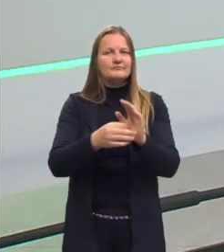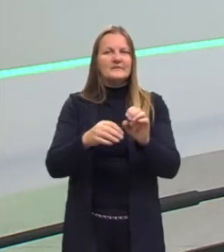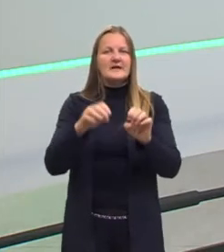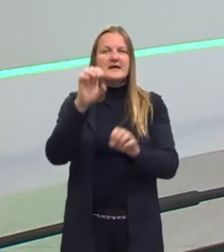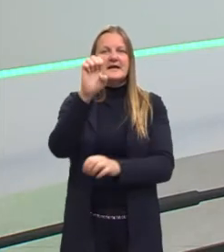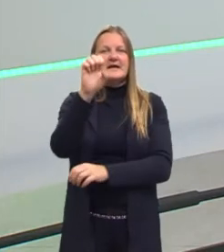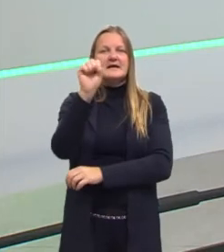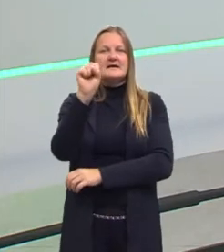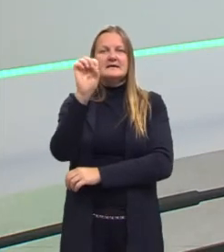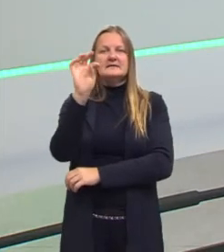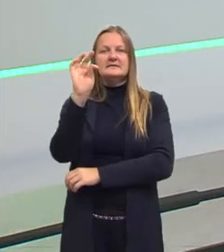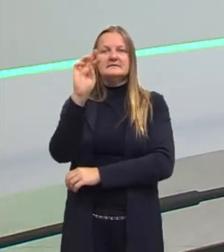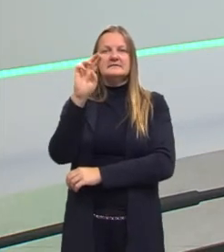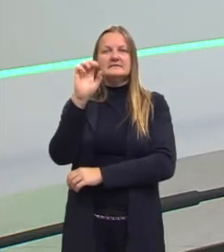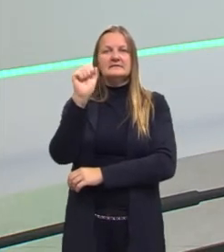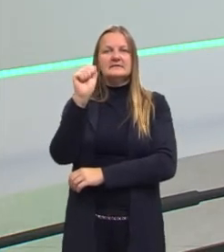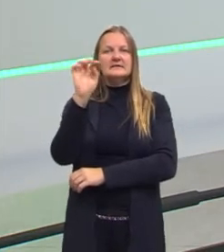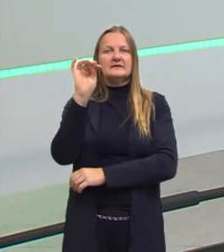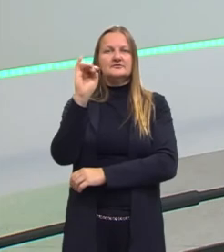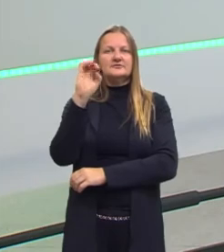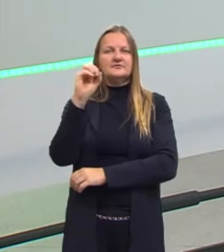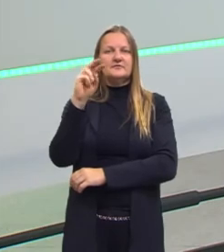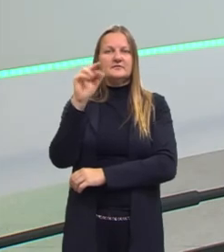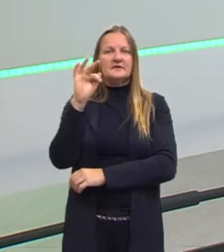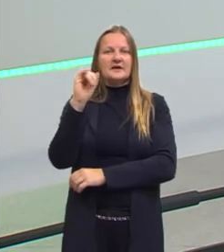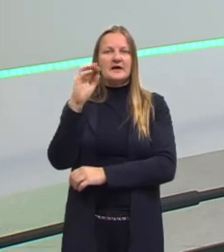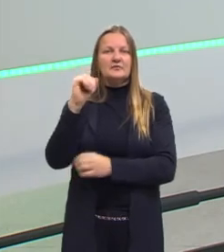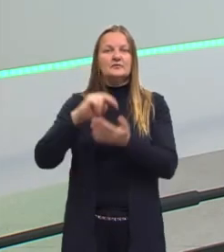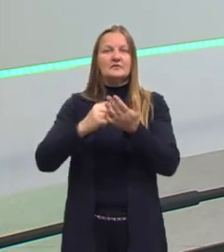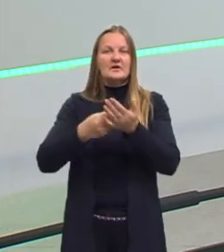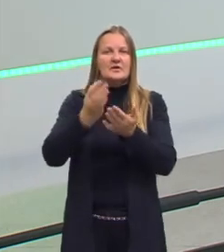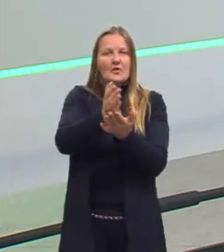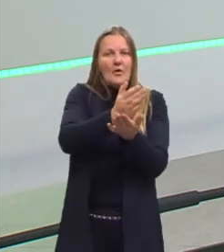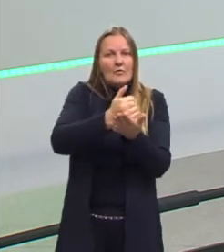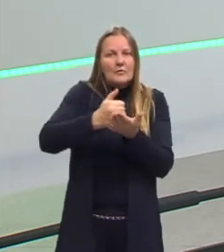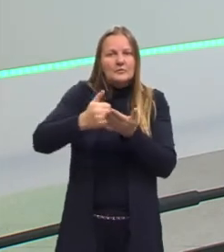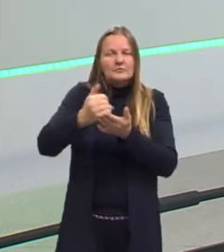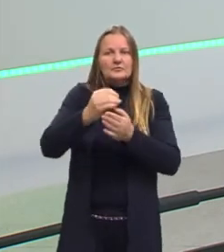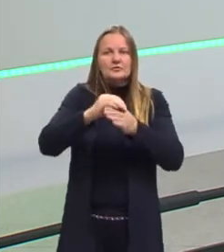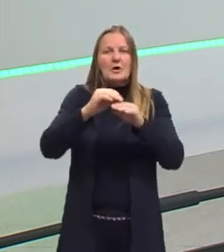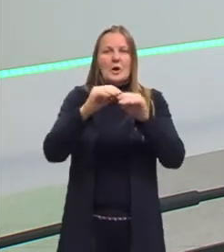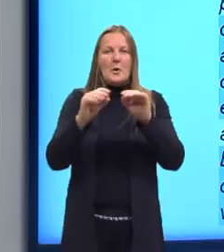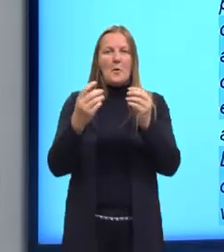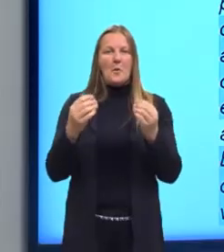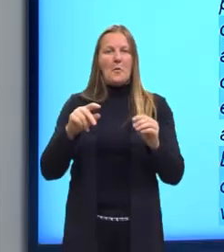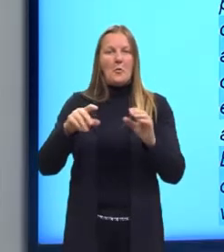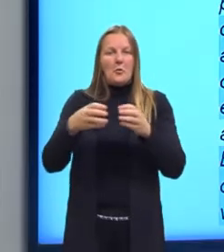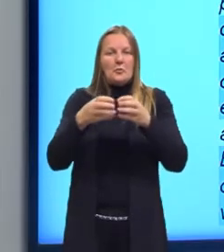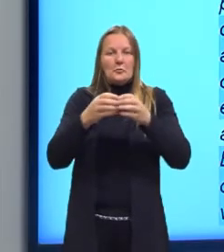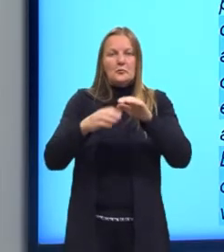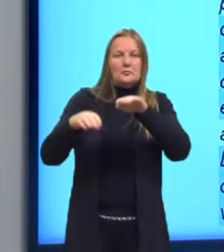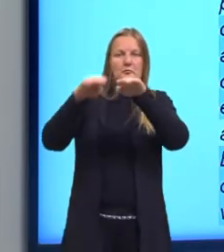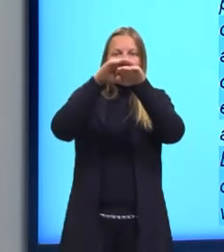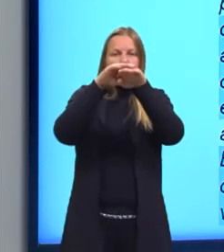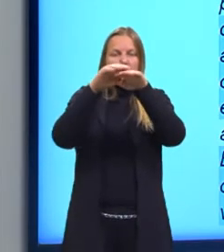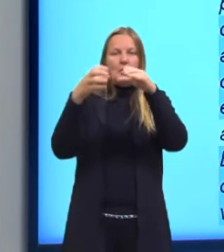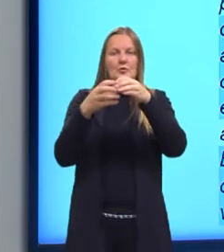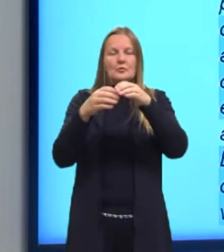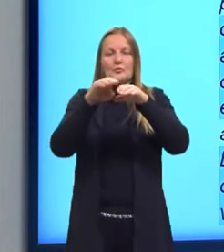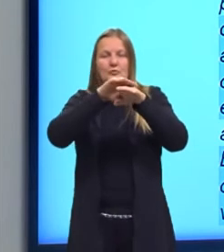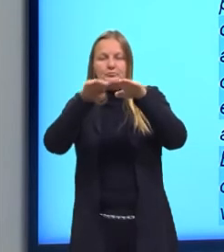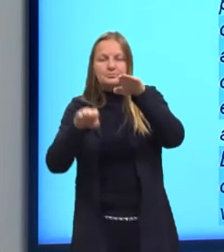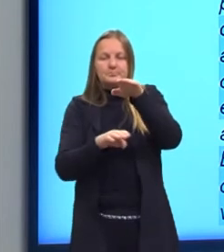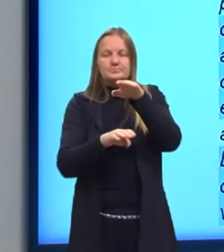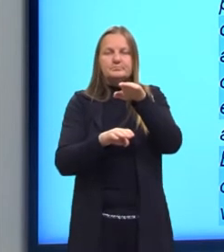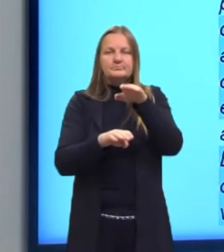estratificado desigual para começar a debater sobre esse assunto né da democratização